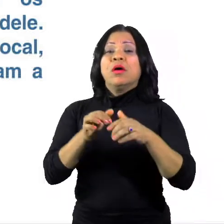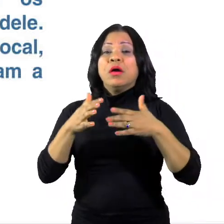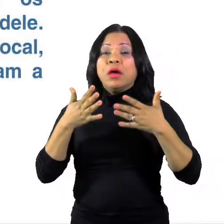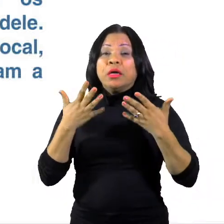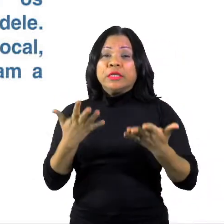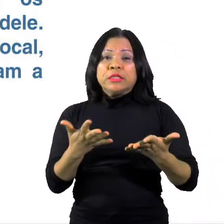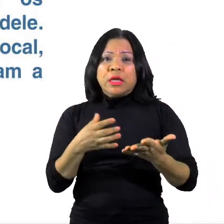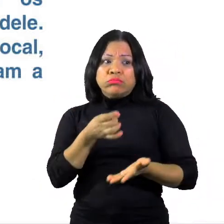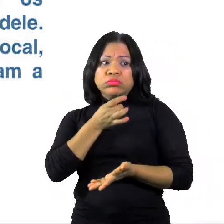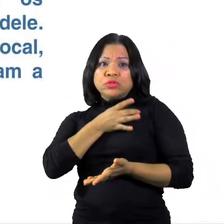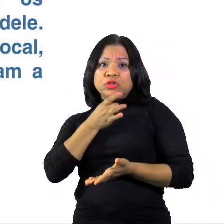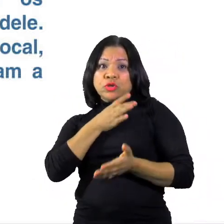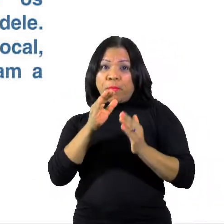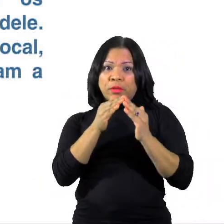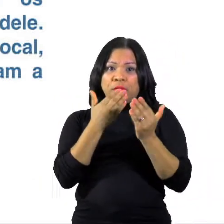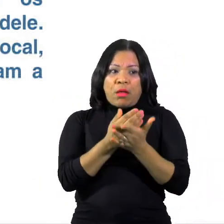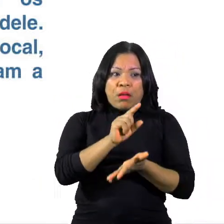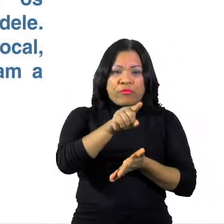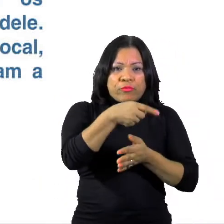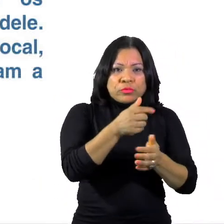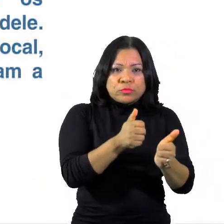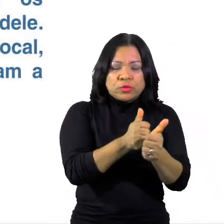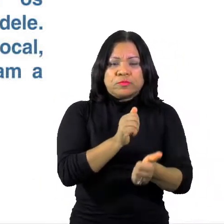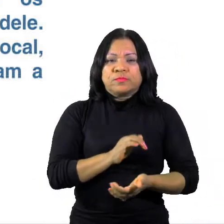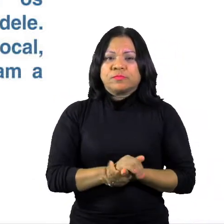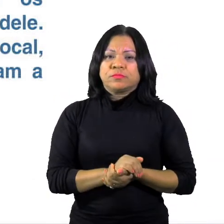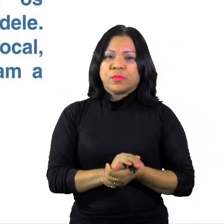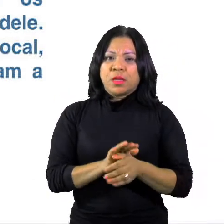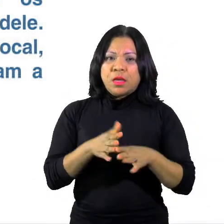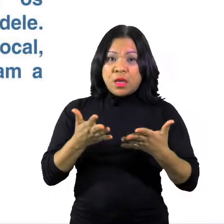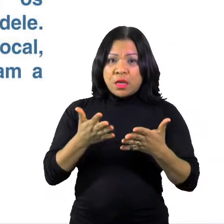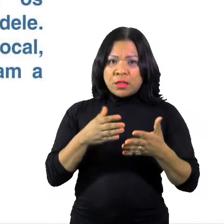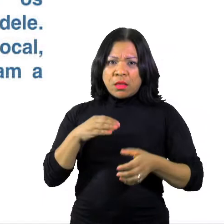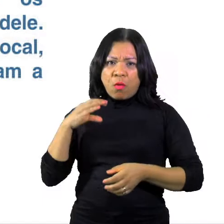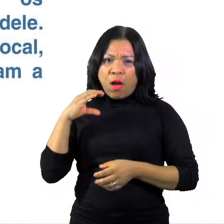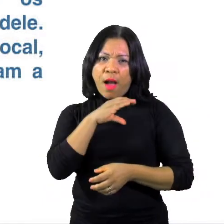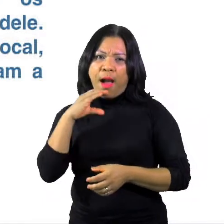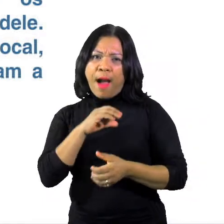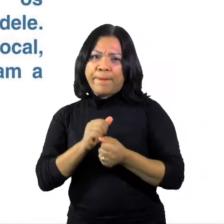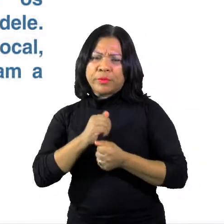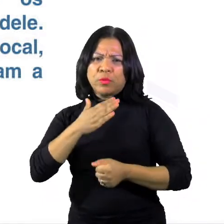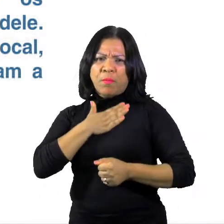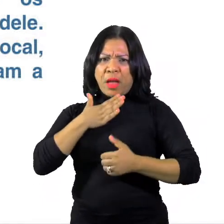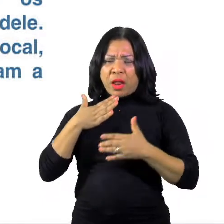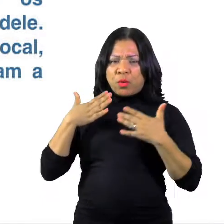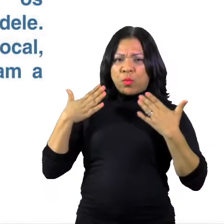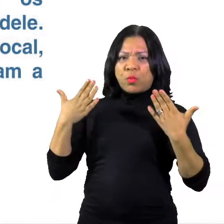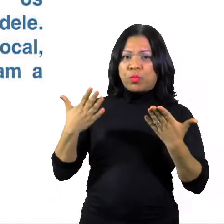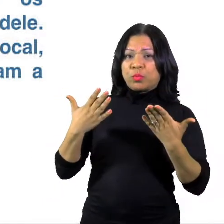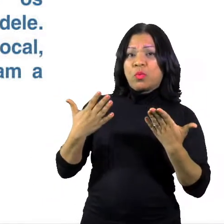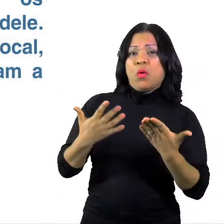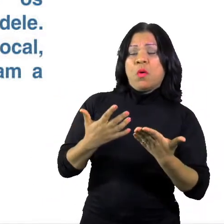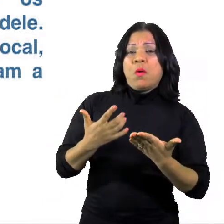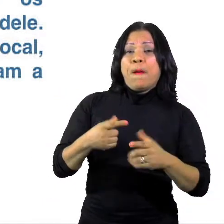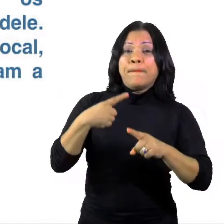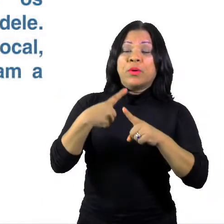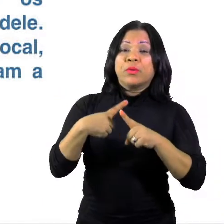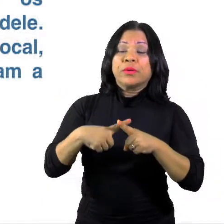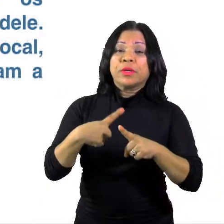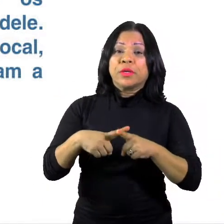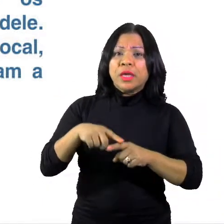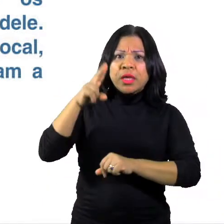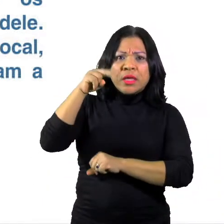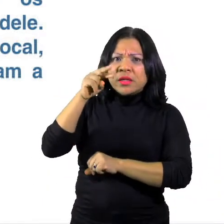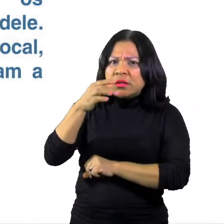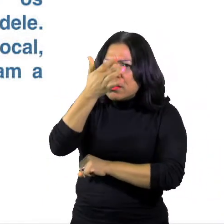Enquanto discutiam, um barulho os interrompeu, assustando-os, pois ninguém mais sabia da